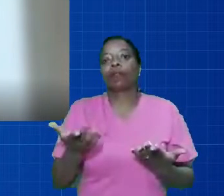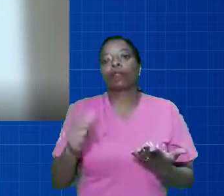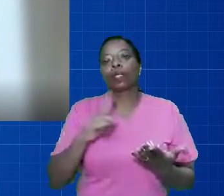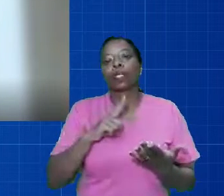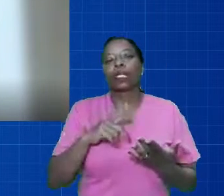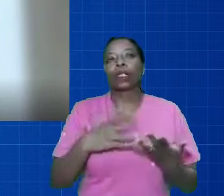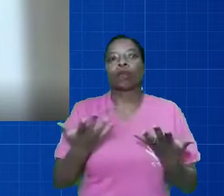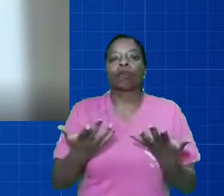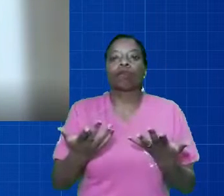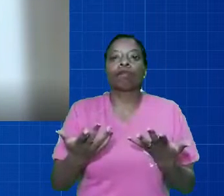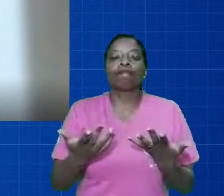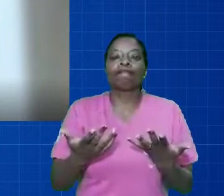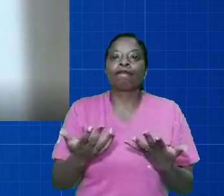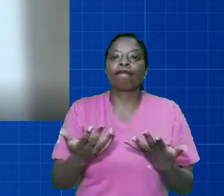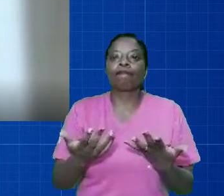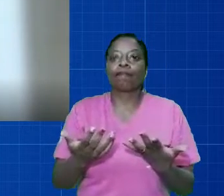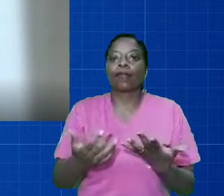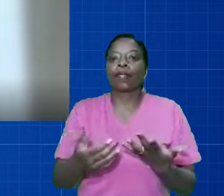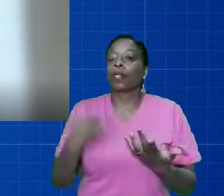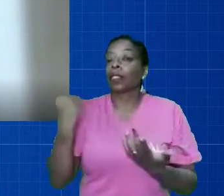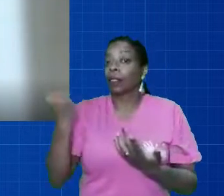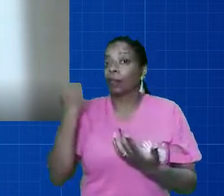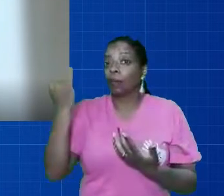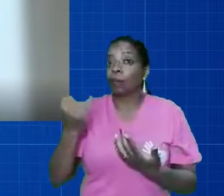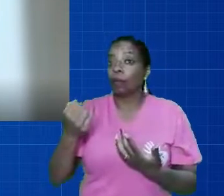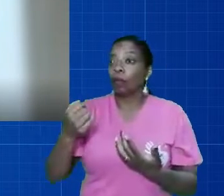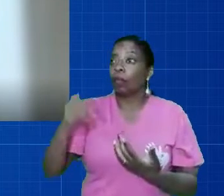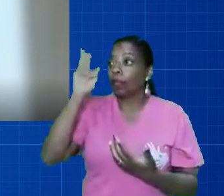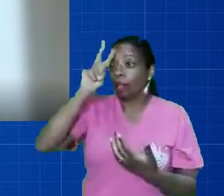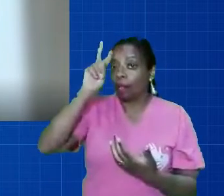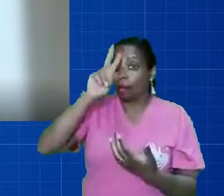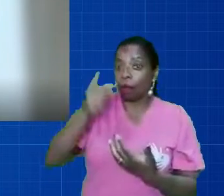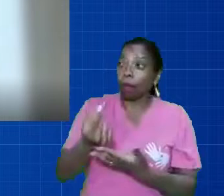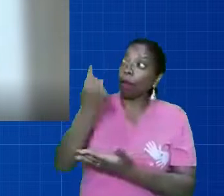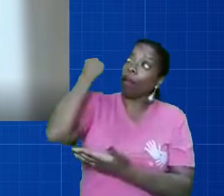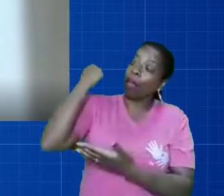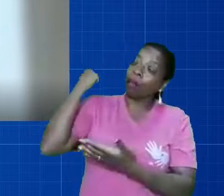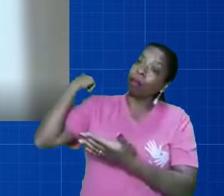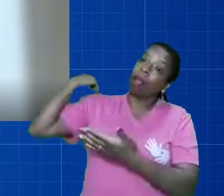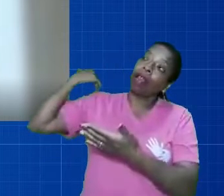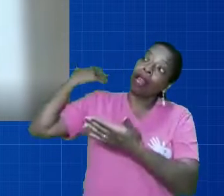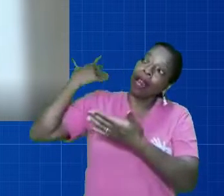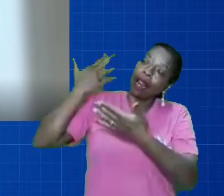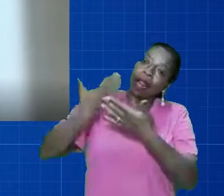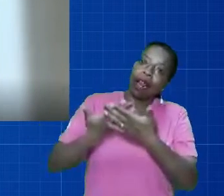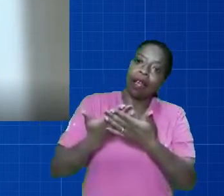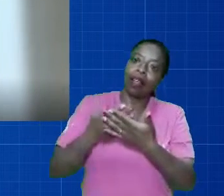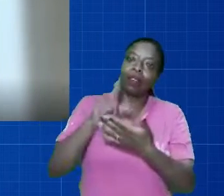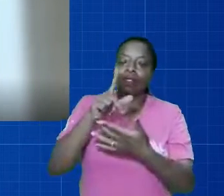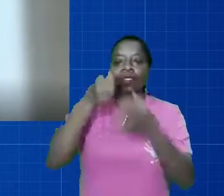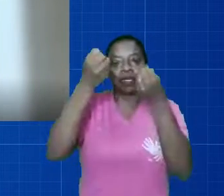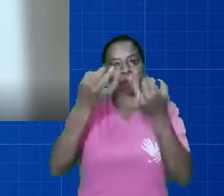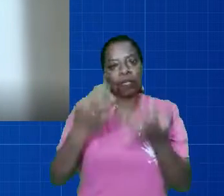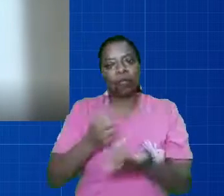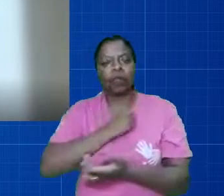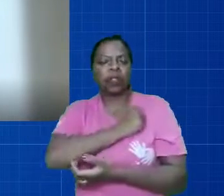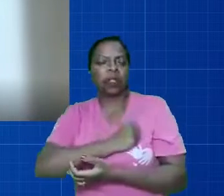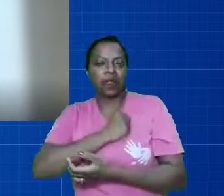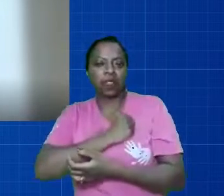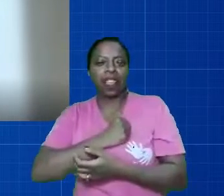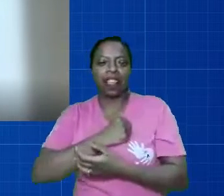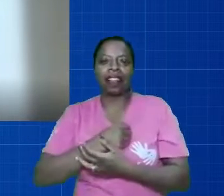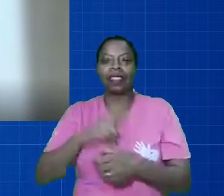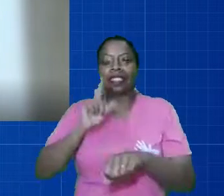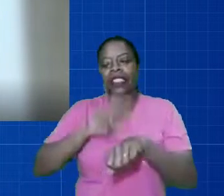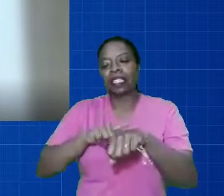um resgate histórico, né? Neste momento nostálgico que você trouxe, tal, né? É, e você pontuou essa